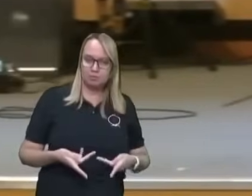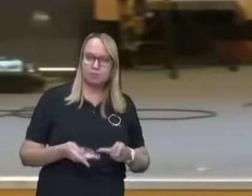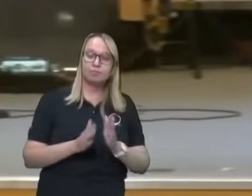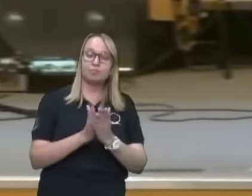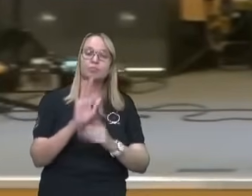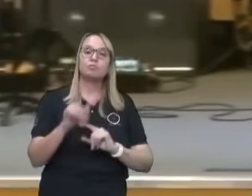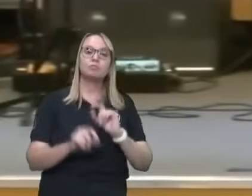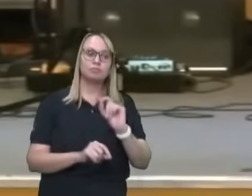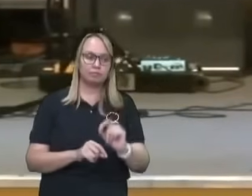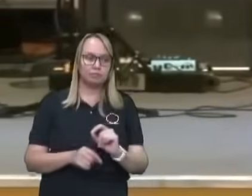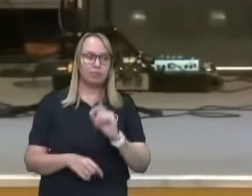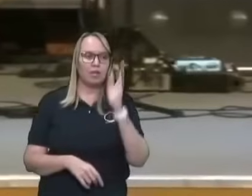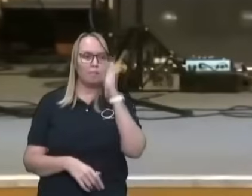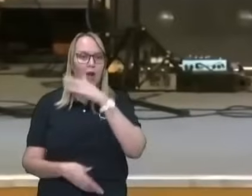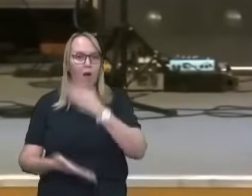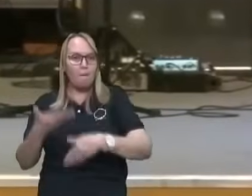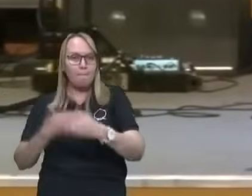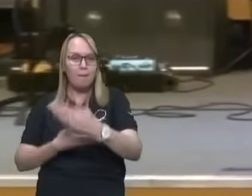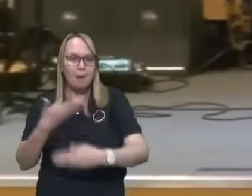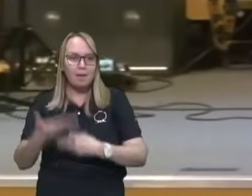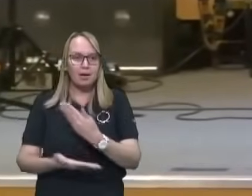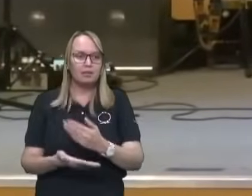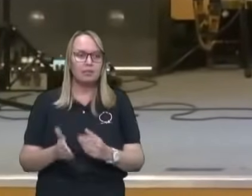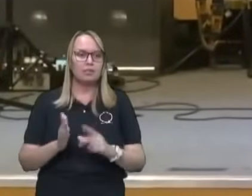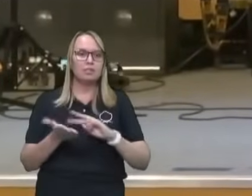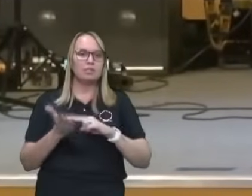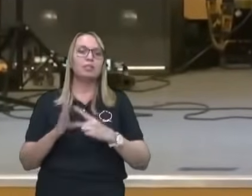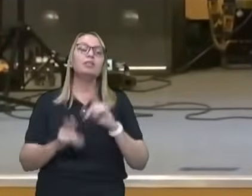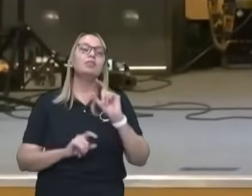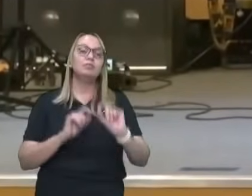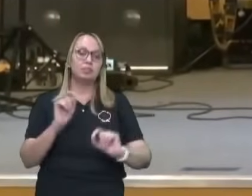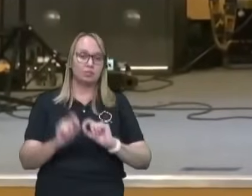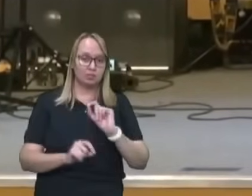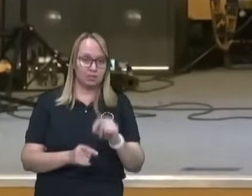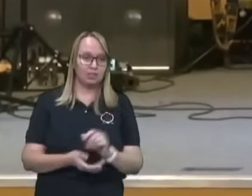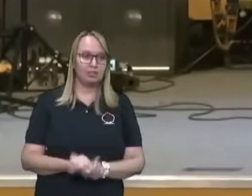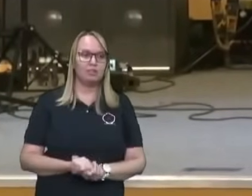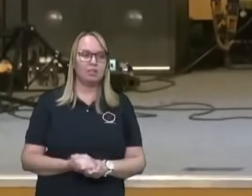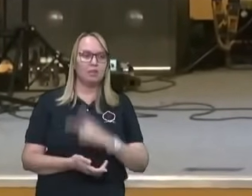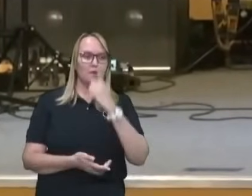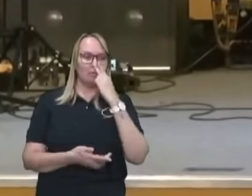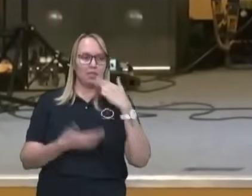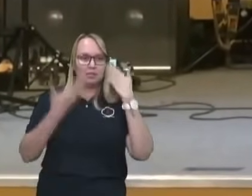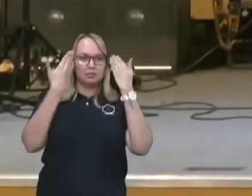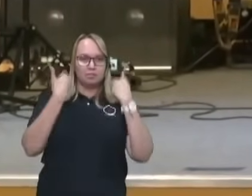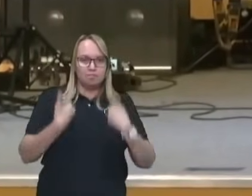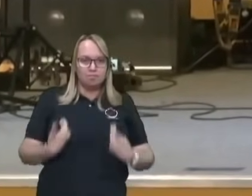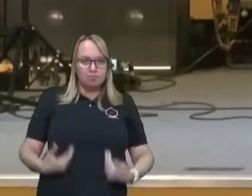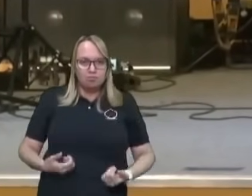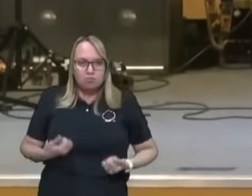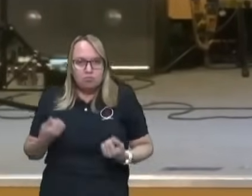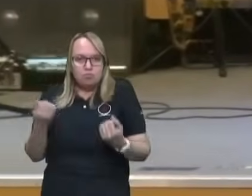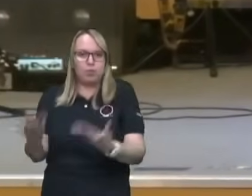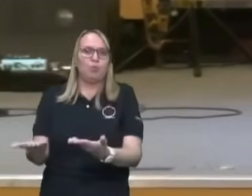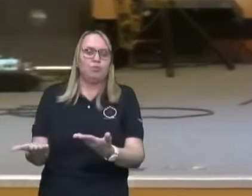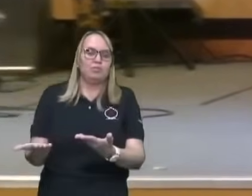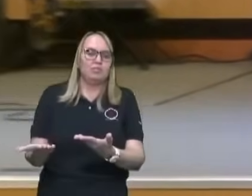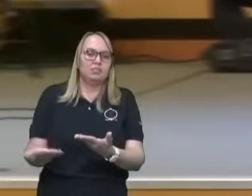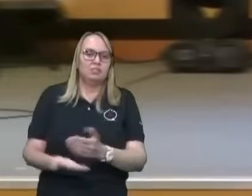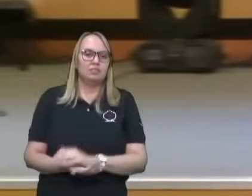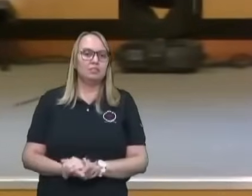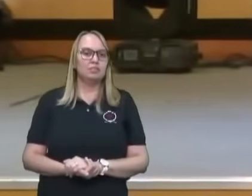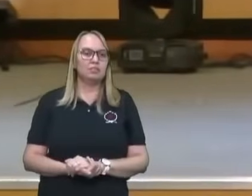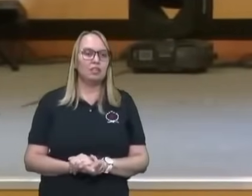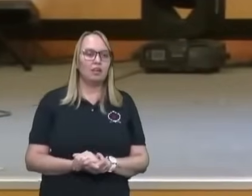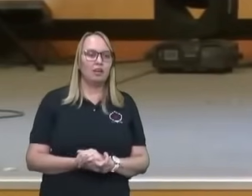homem que confia no homem, está falando, e bendito que confia no Senhor, está falando de entrega total de vida. Não está falando, meu irmão, eu não vou confiar